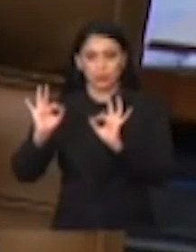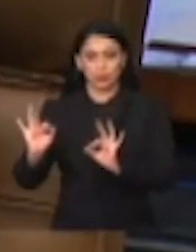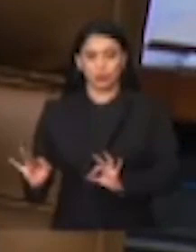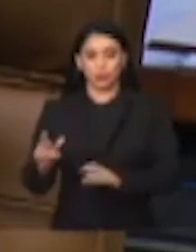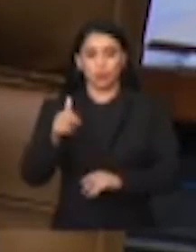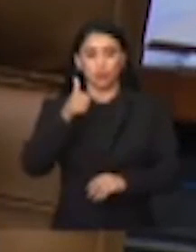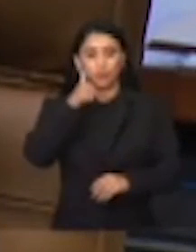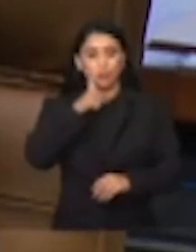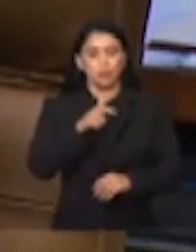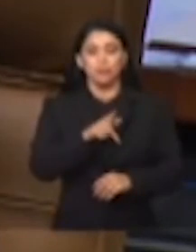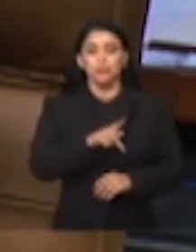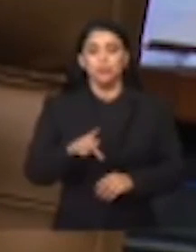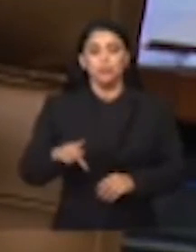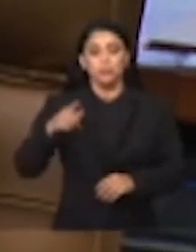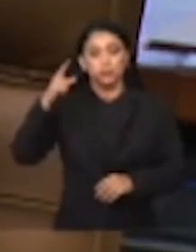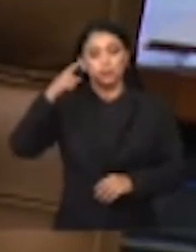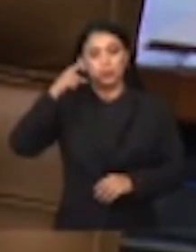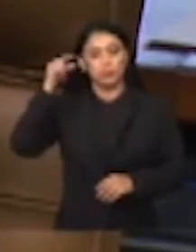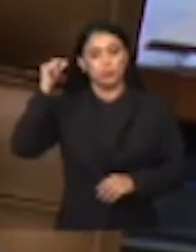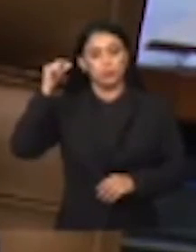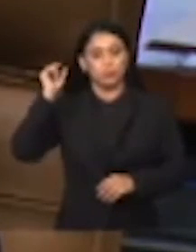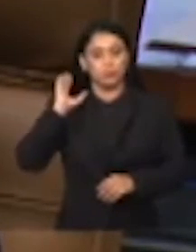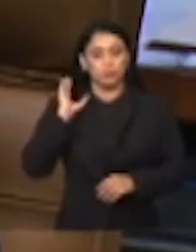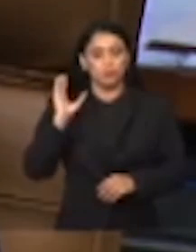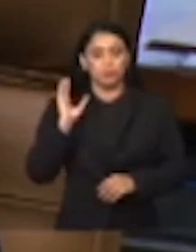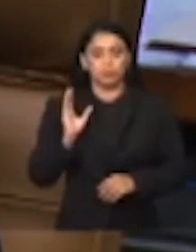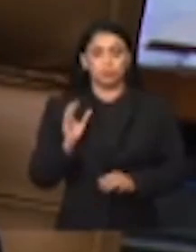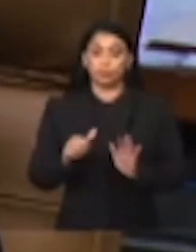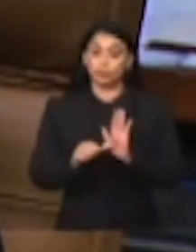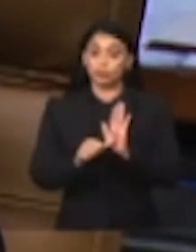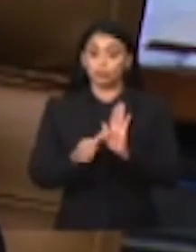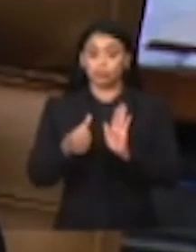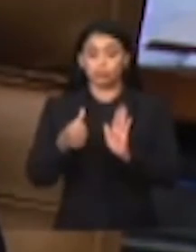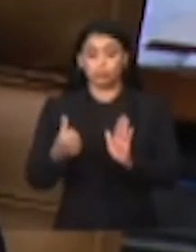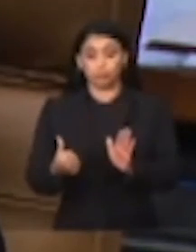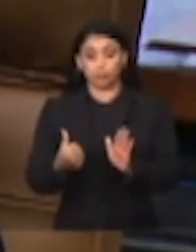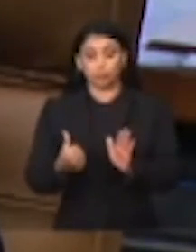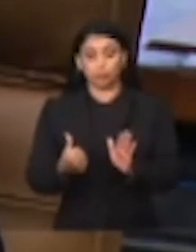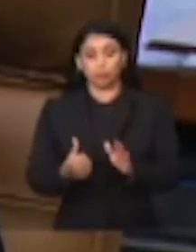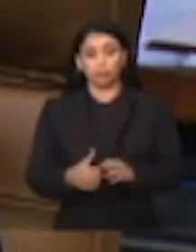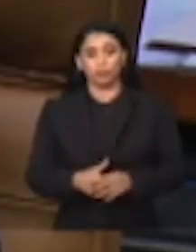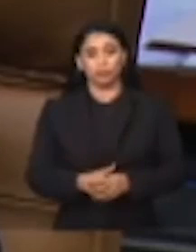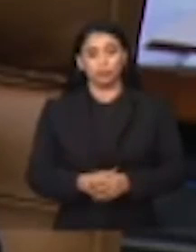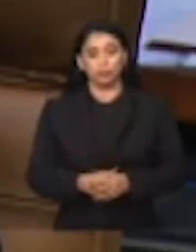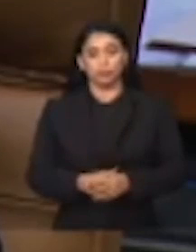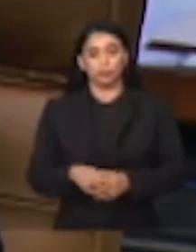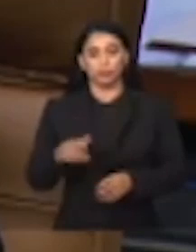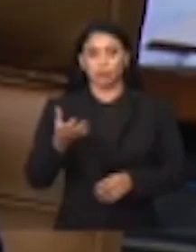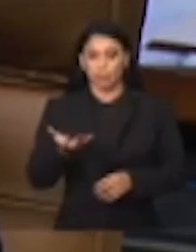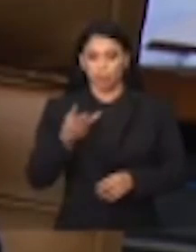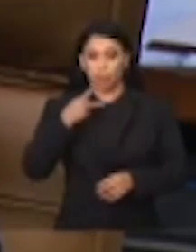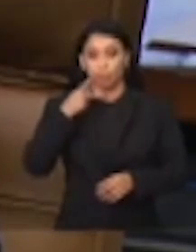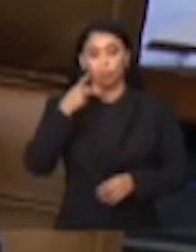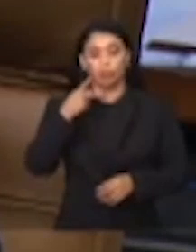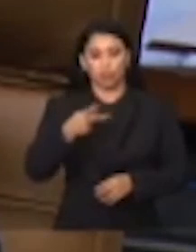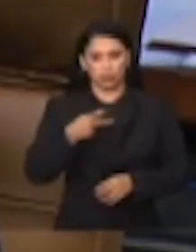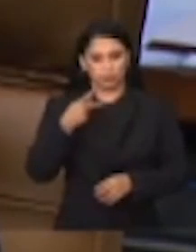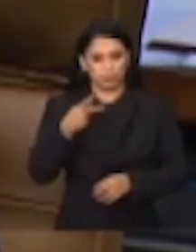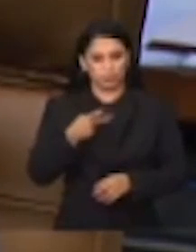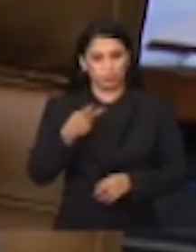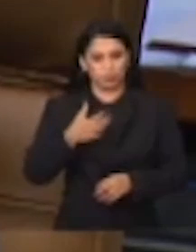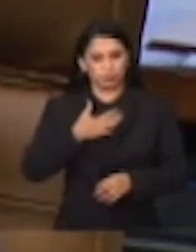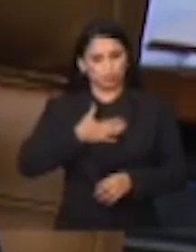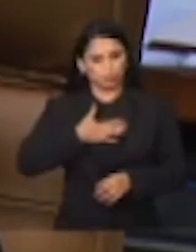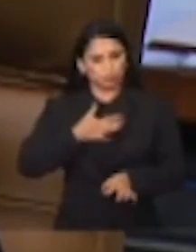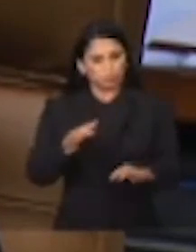Presidente Eu acho que o gostaria de em primeiro lugar reafirmar o meu